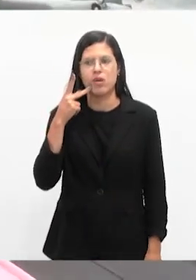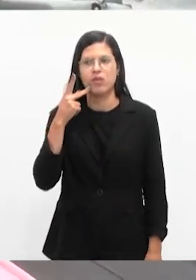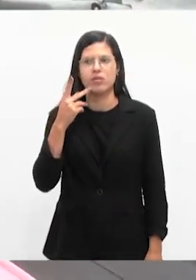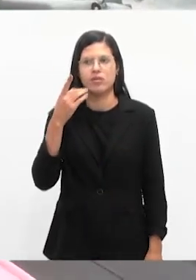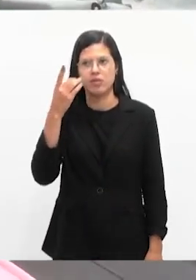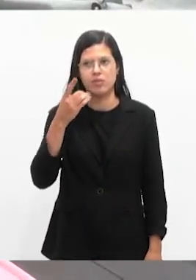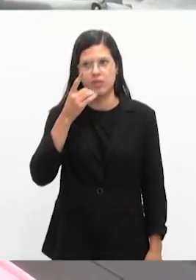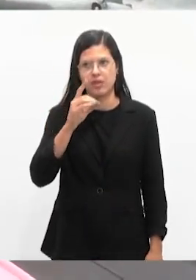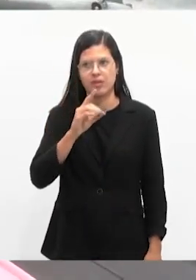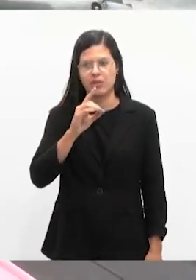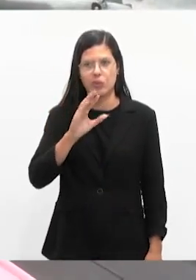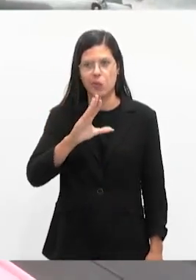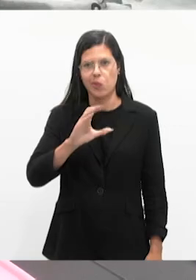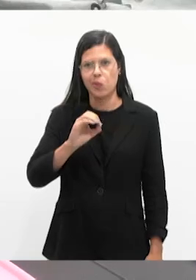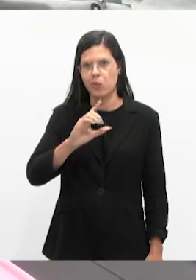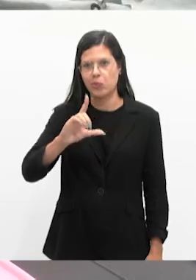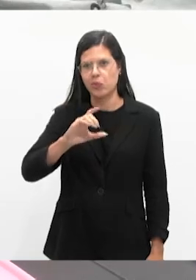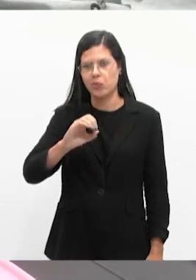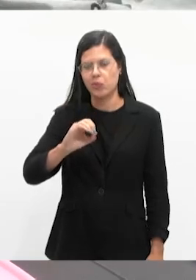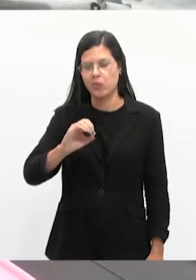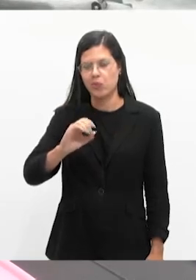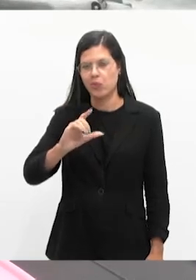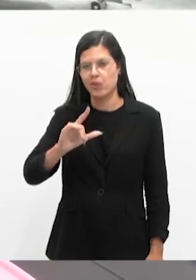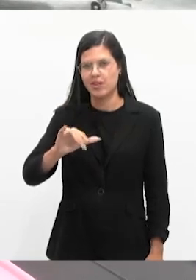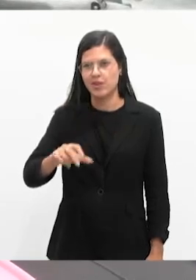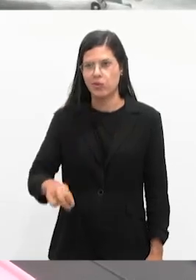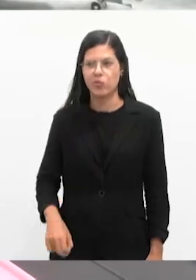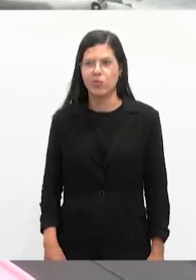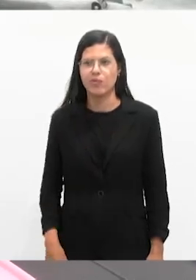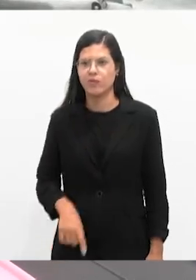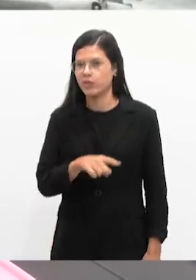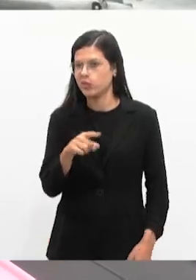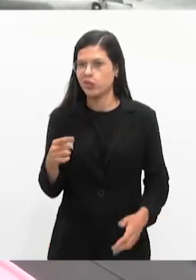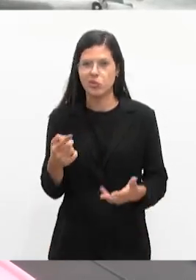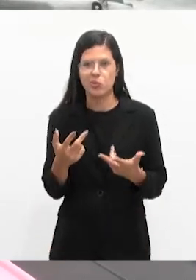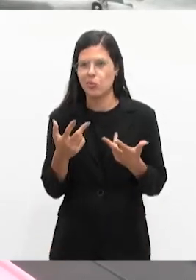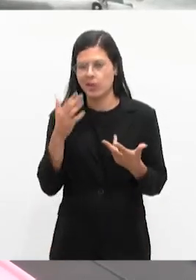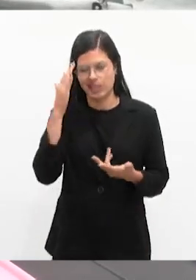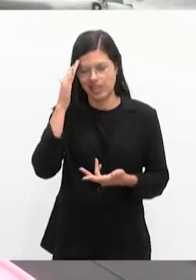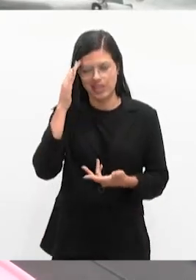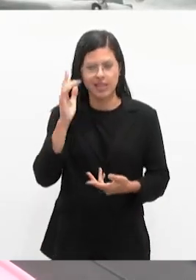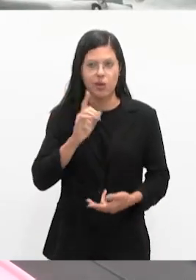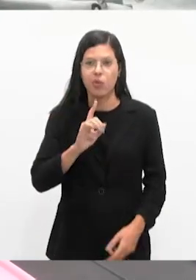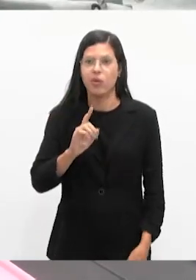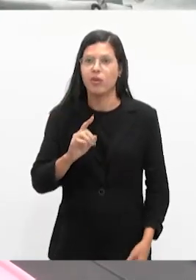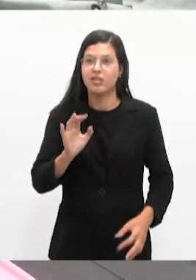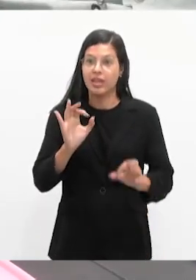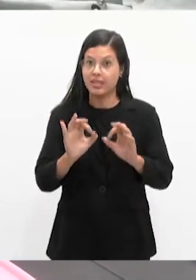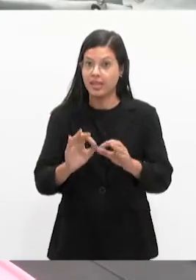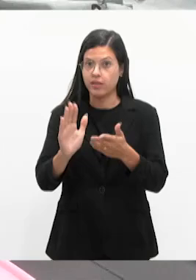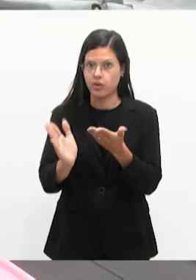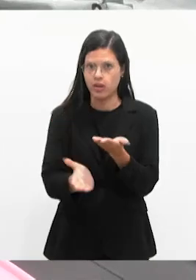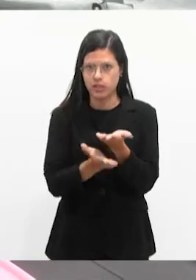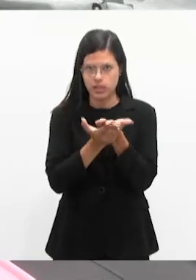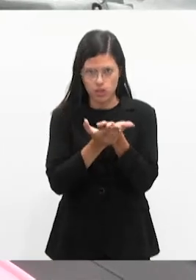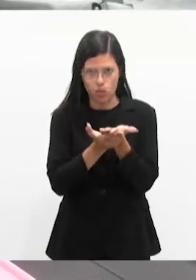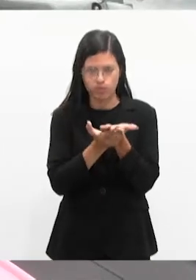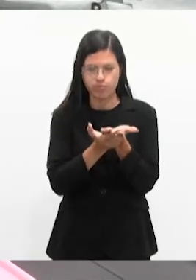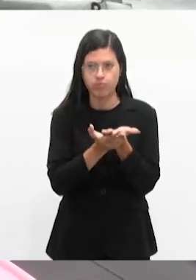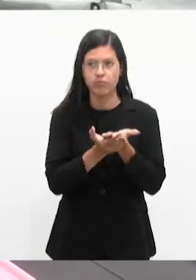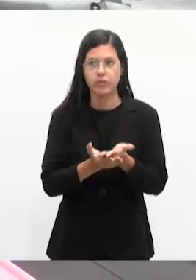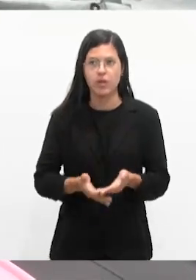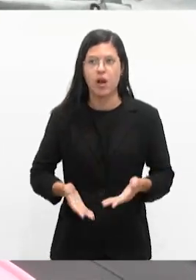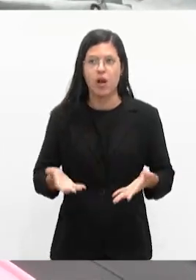amenizou. Não, mas veja, vocês não perceberam o que eu quero dizer. O que eu quero dizer é o seguinte, está certa a anexação, ponto. Dito isso, eu